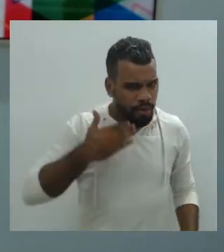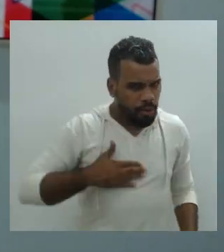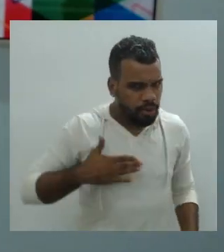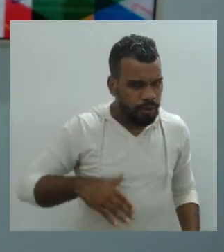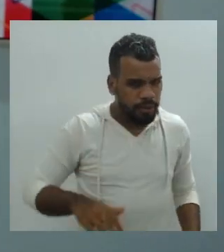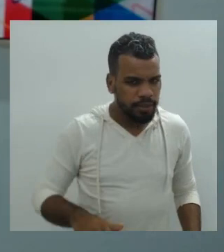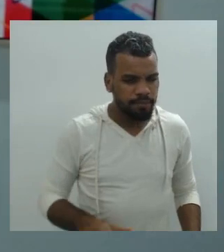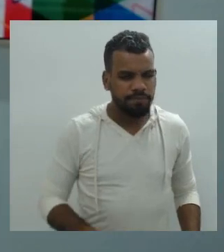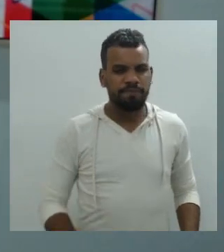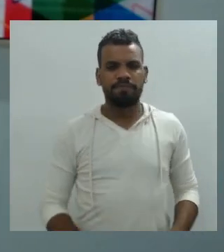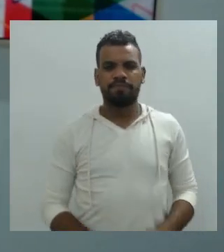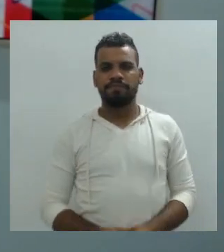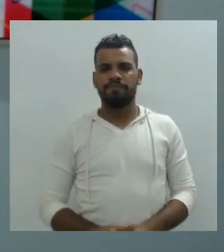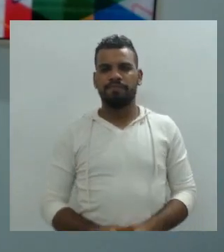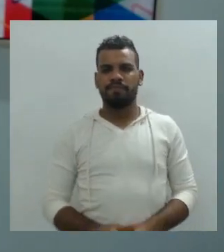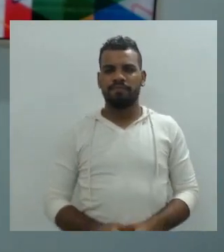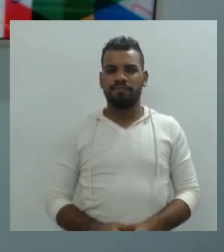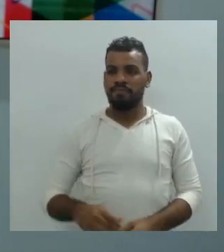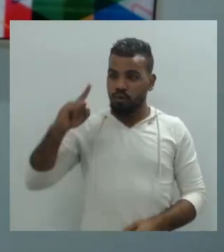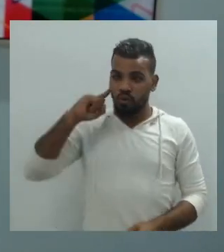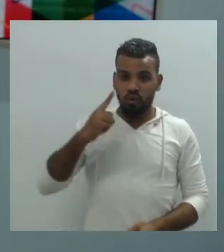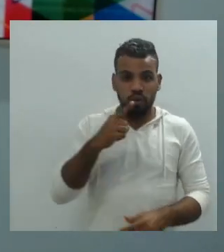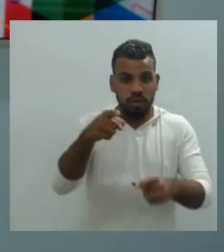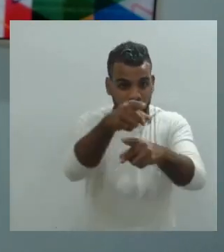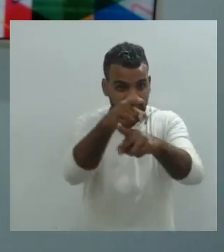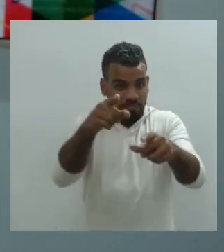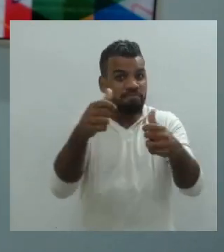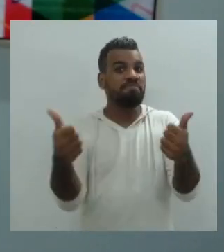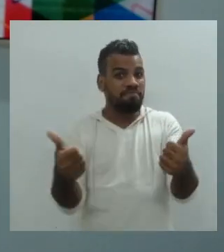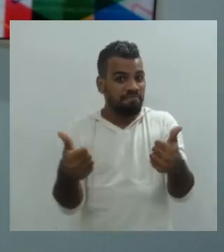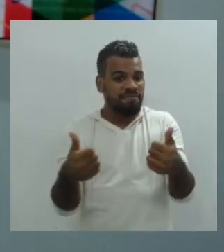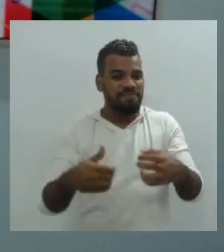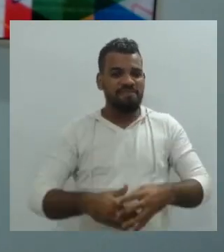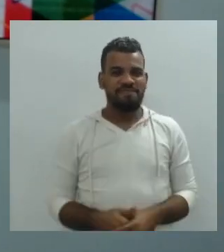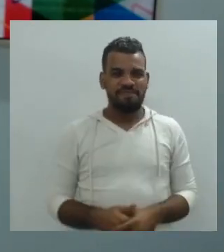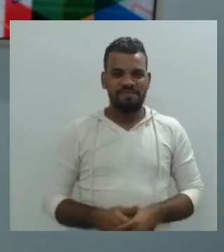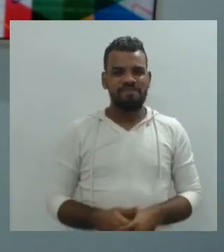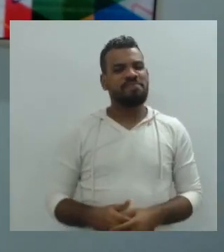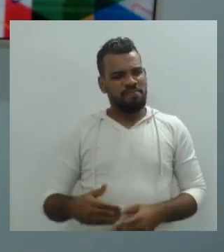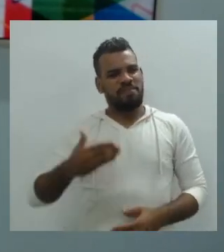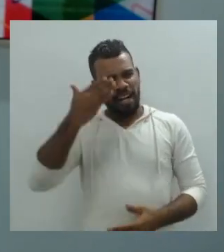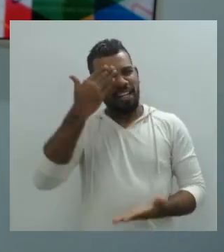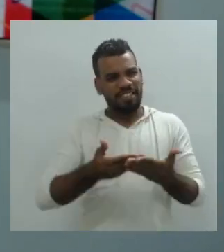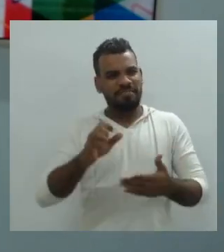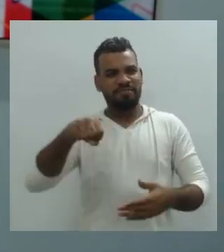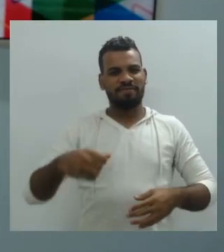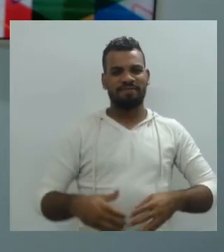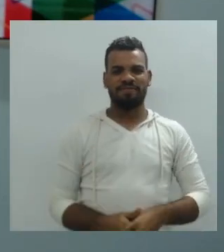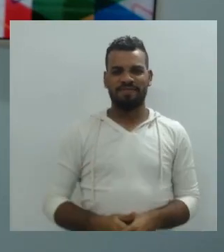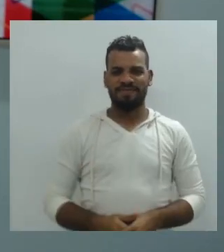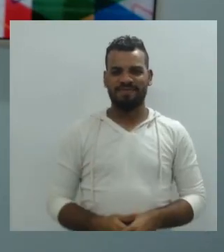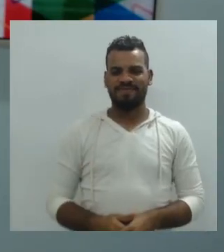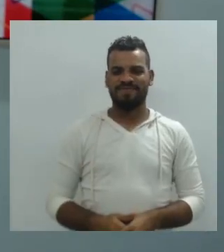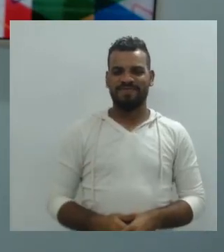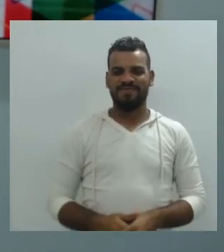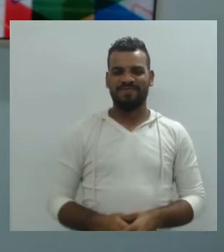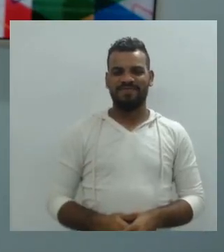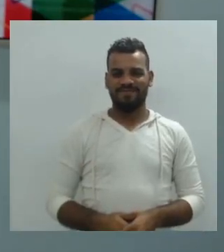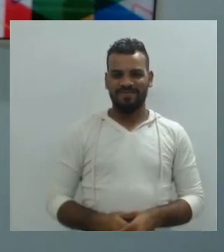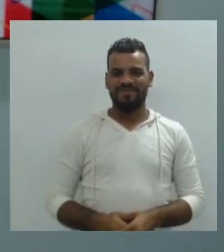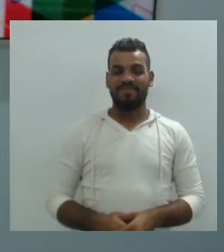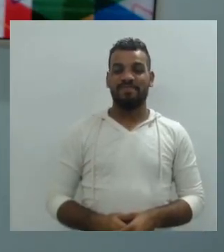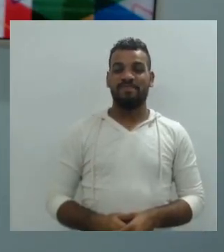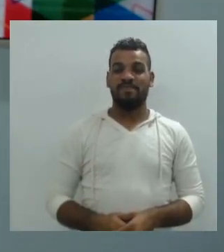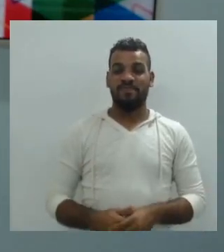hoje? Danley, o pessoal surdo aí, nossos amigos, estão acompanhando bem? Brigadão por